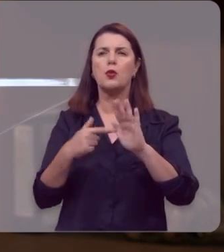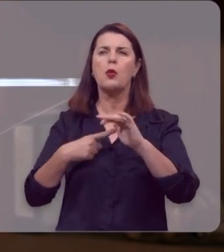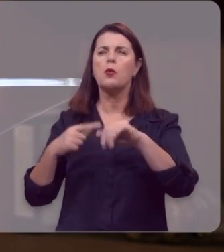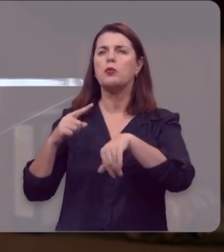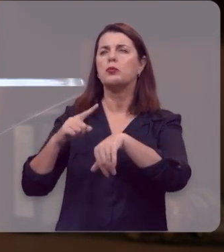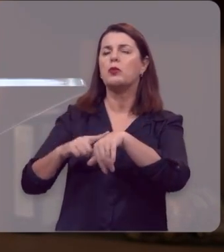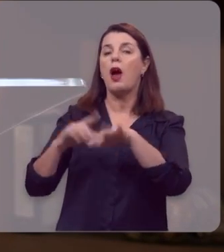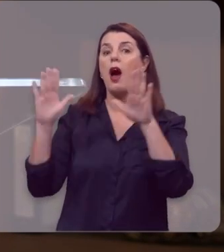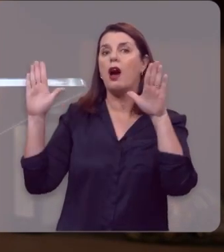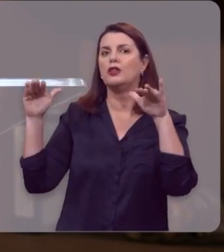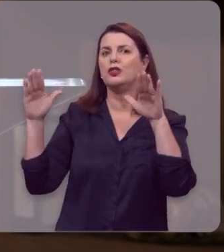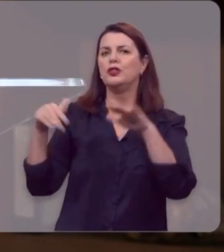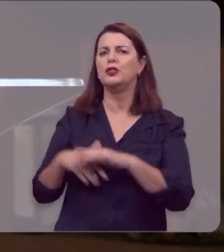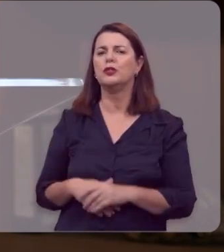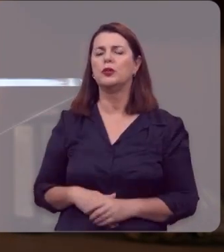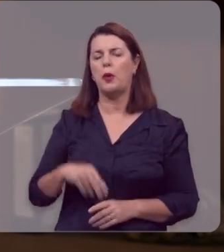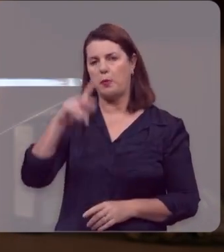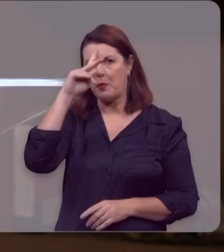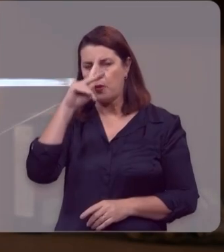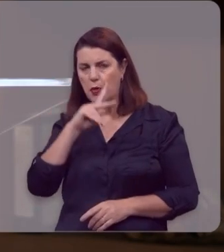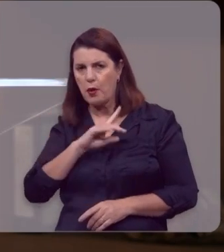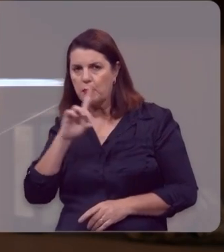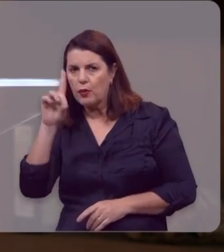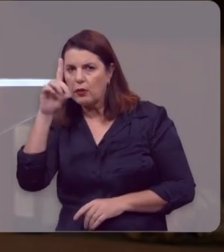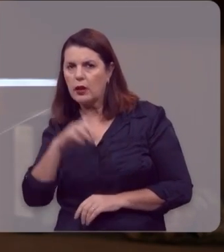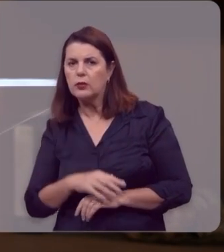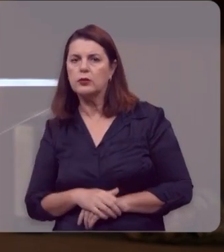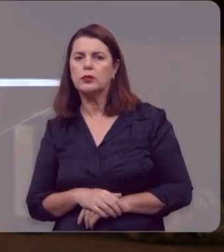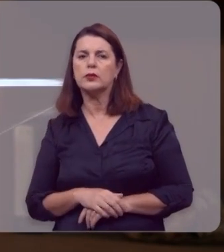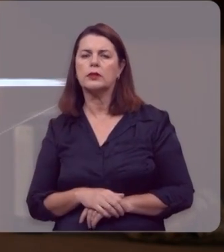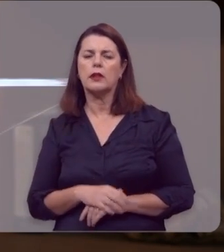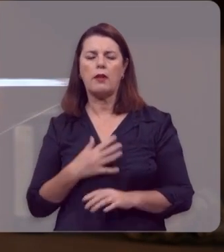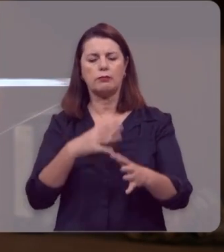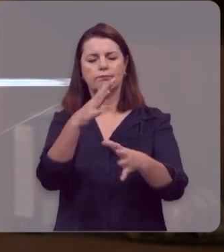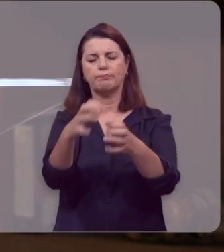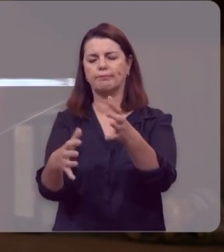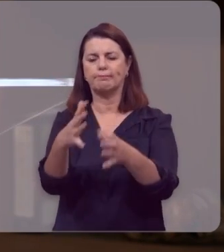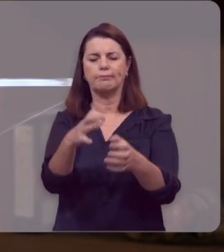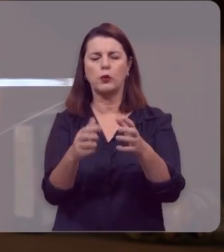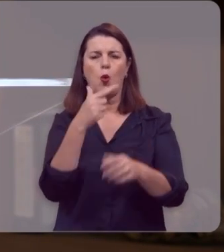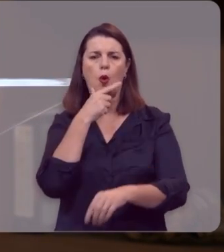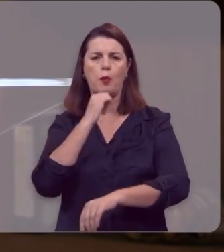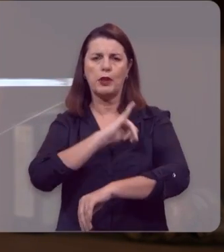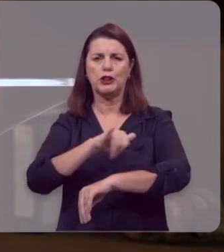homem, um anjo, o próprio Deus, que vai lutar com ele,